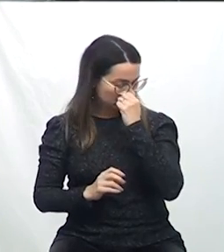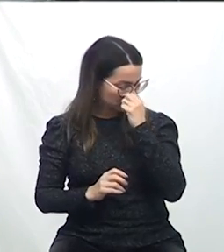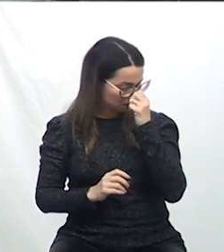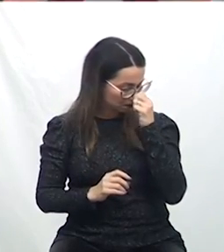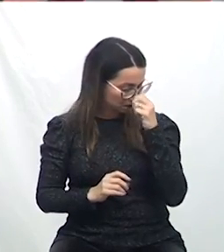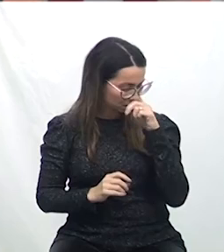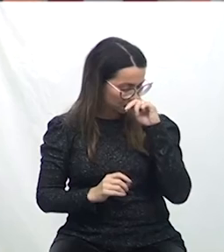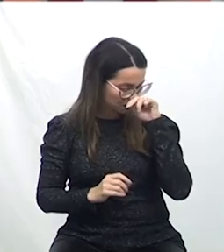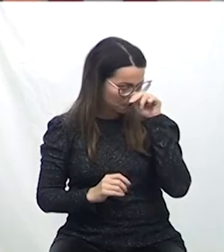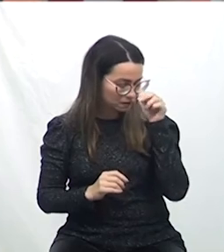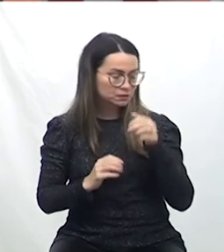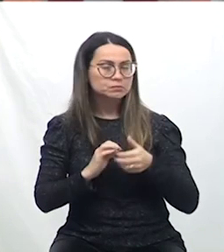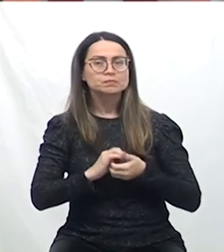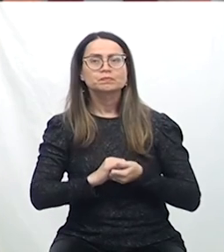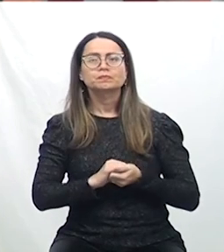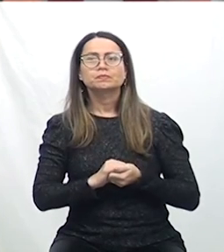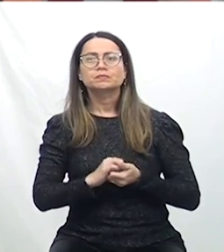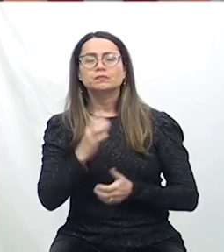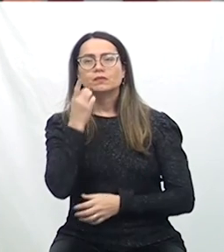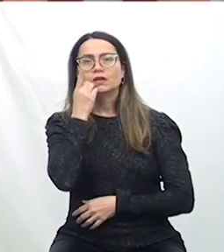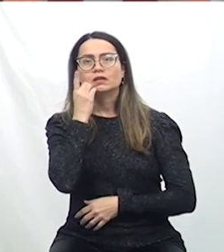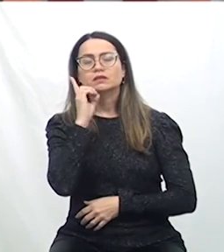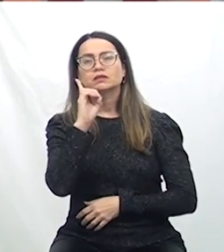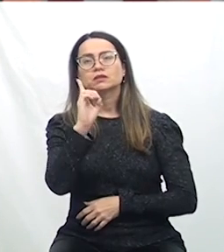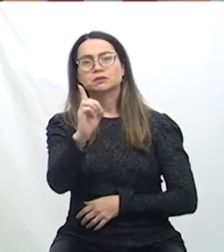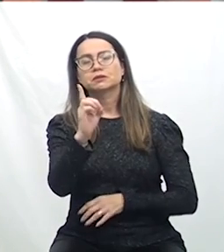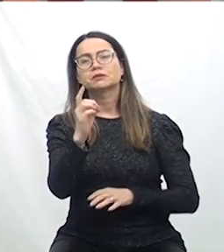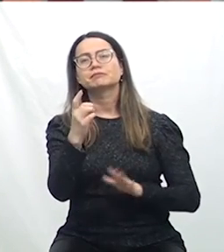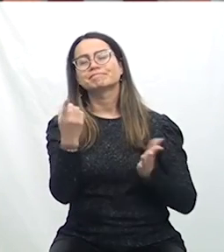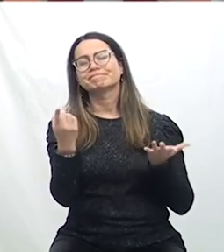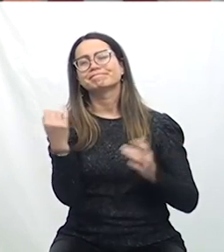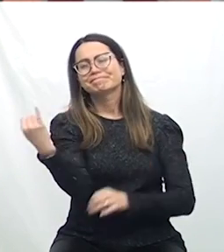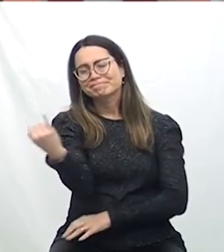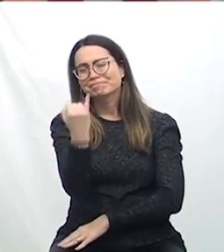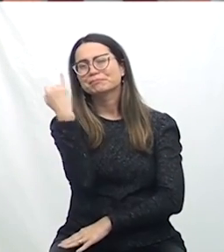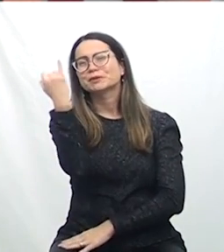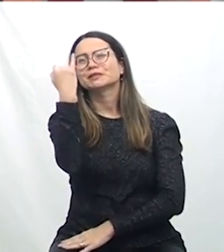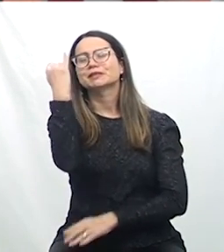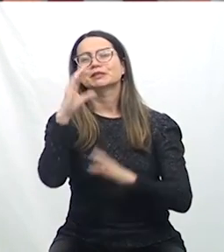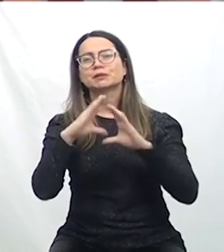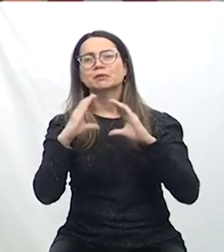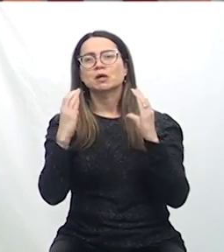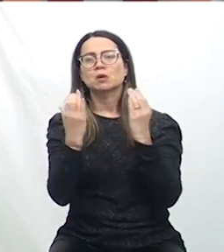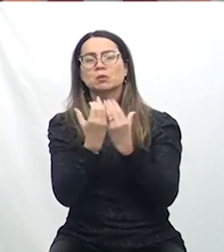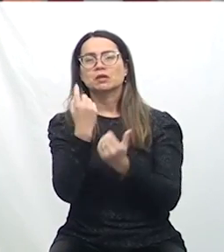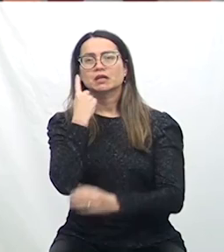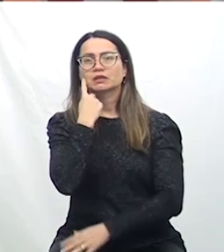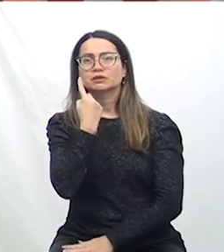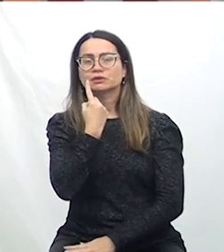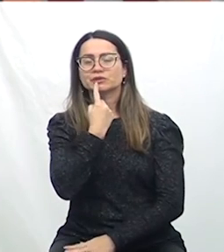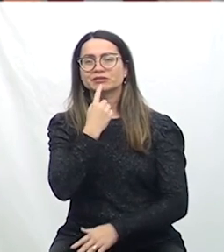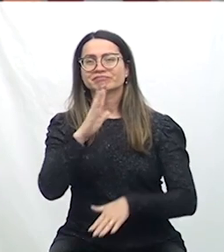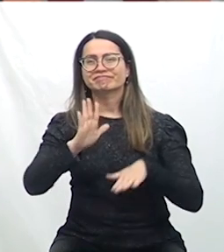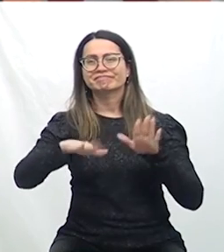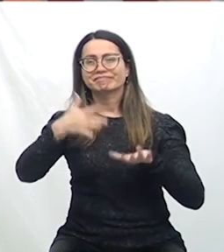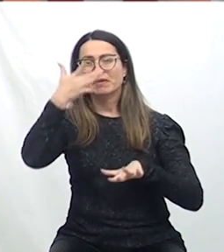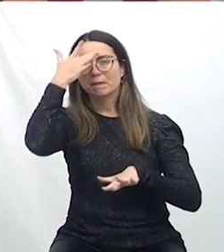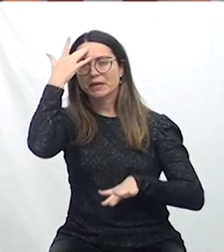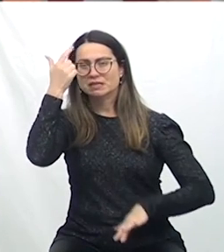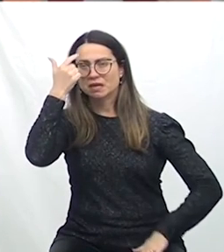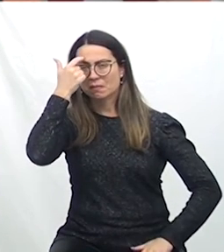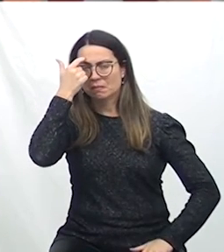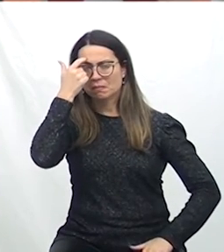essa data, esse dia vai ser um marco, né, para essa comunidade. Como eu falei, a gente acha que é poucos, mas é um